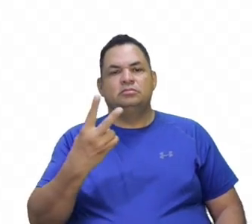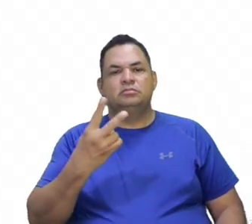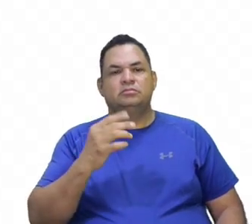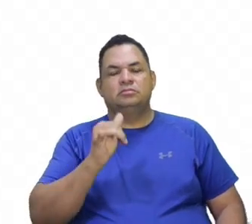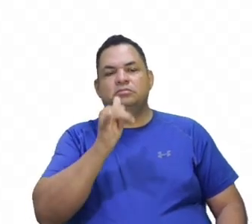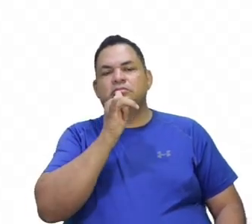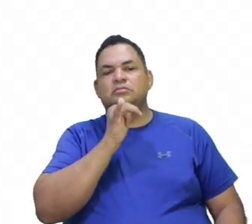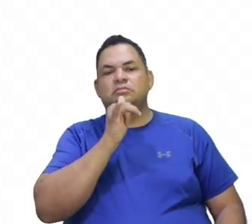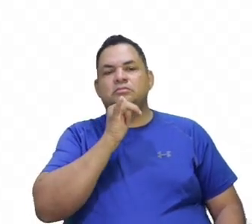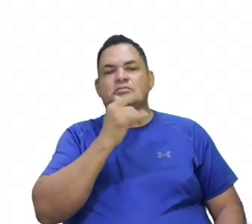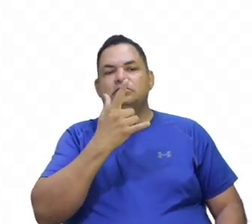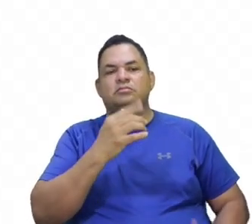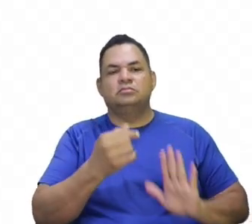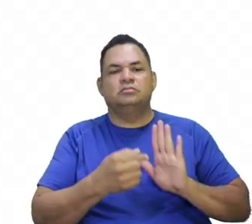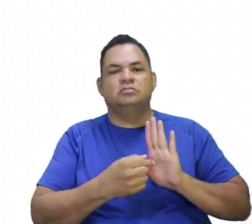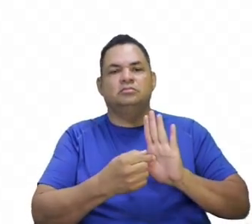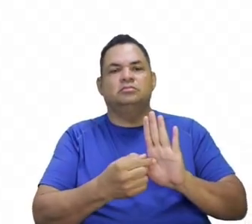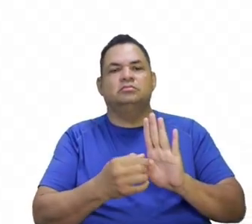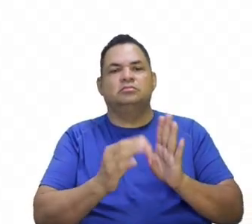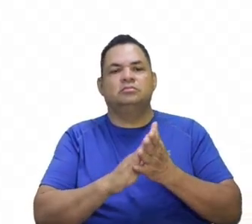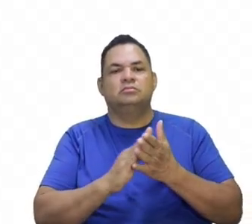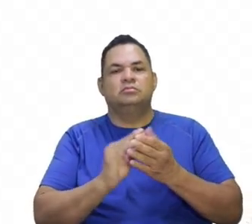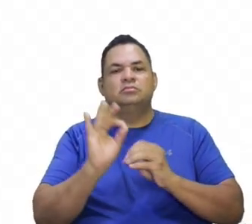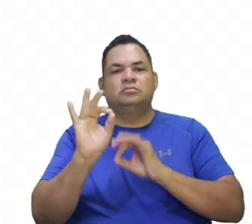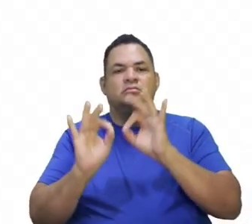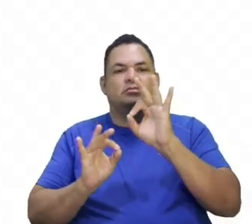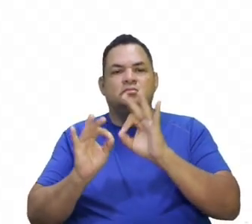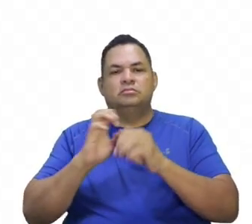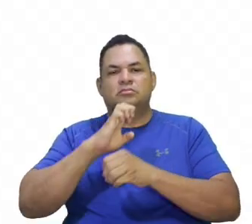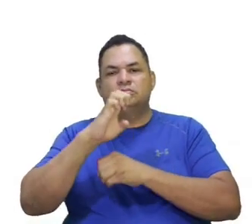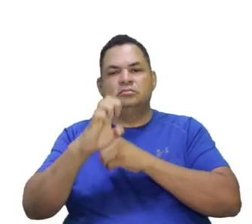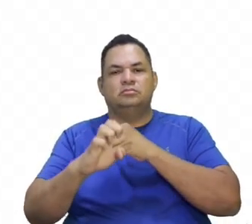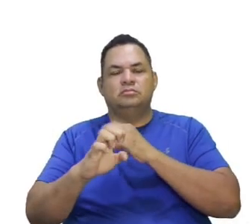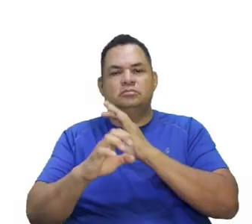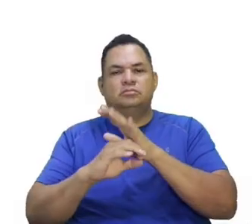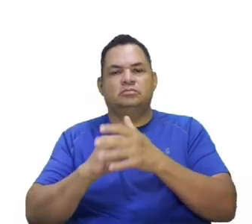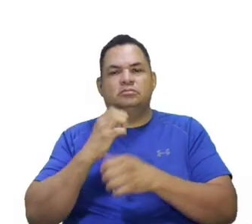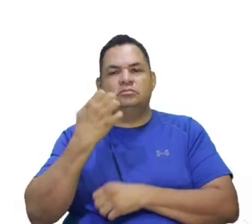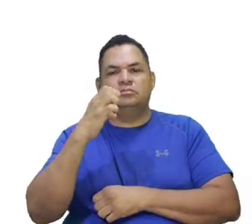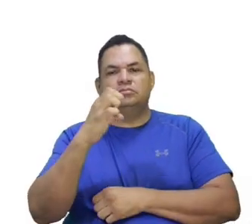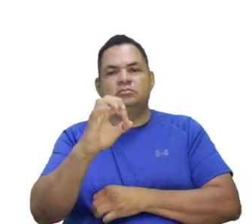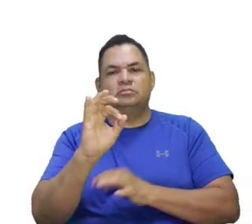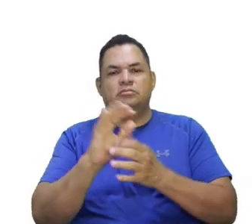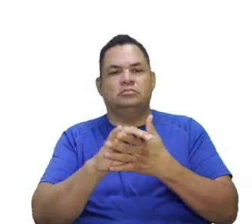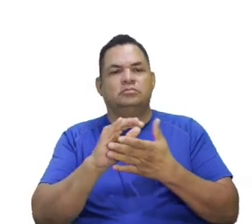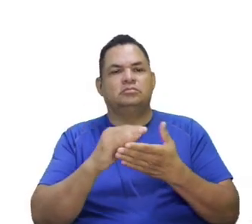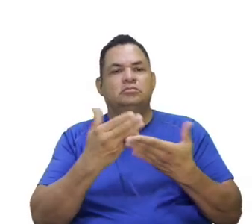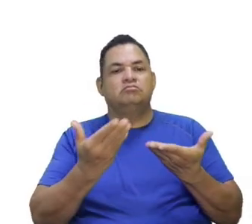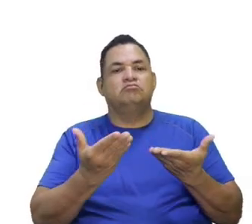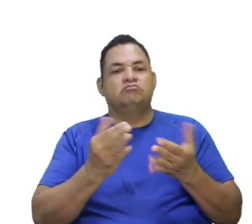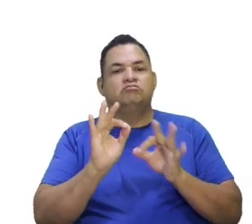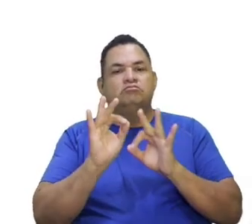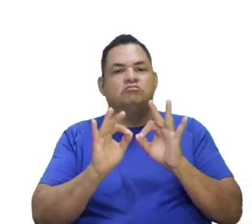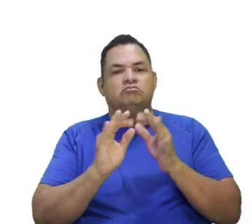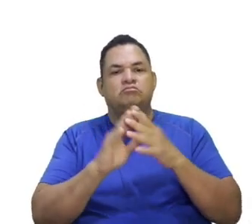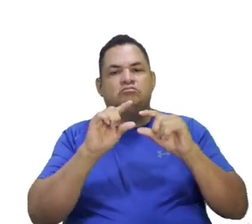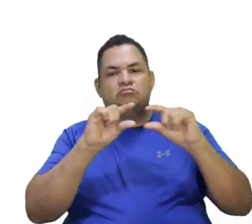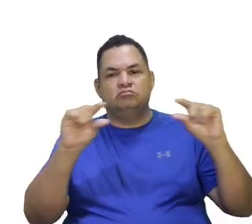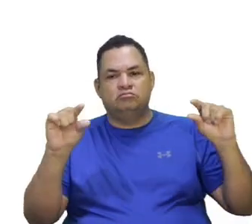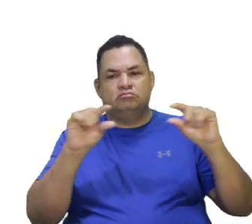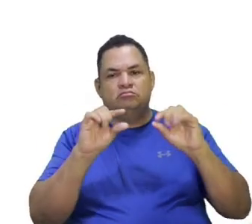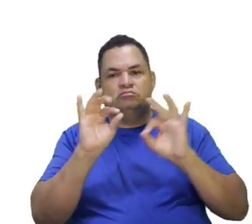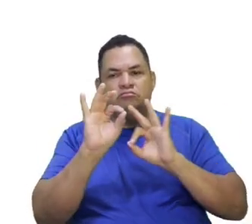ele traz a distribuição eletrônica de um cátion. Ele vem e fala, considerando